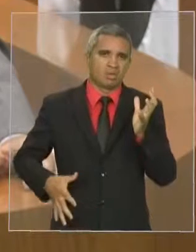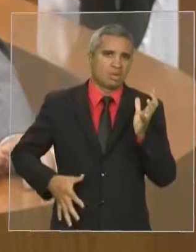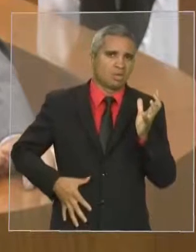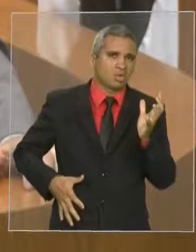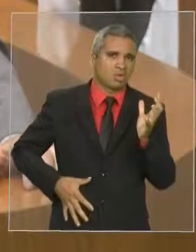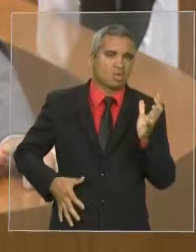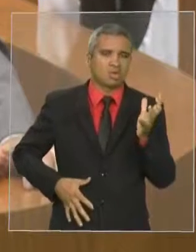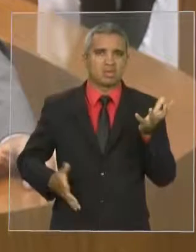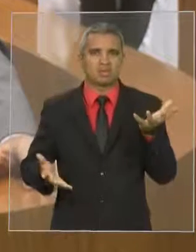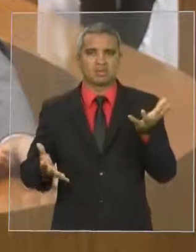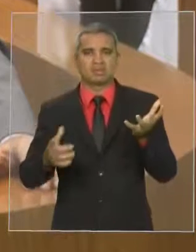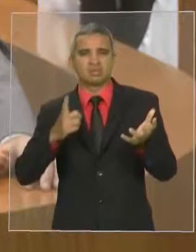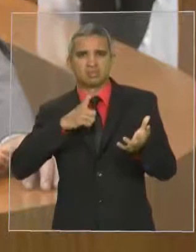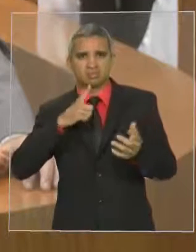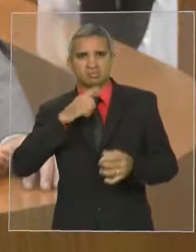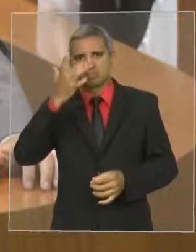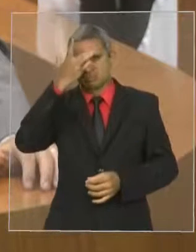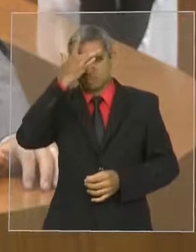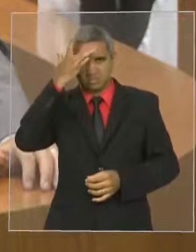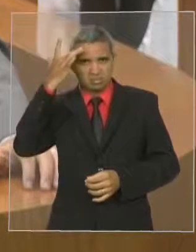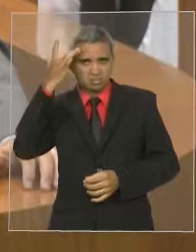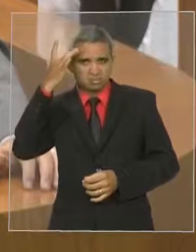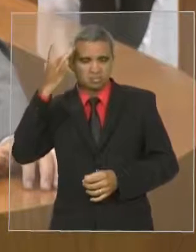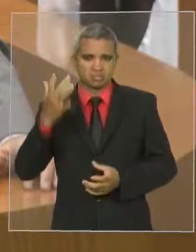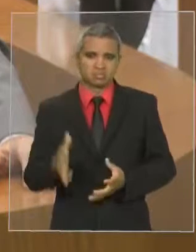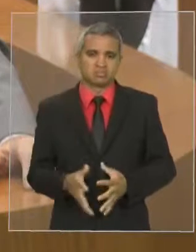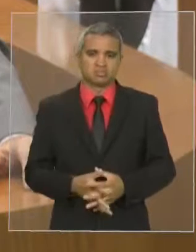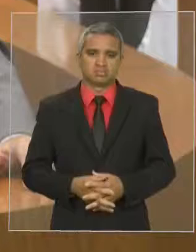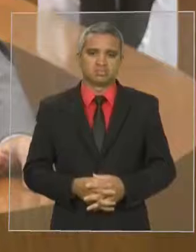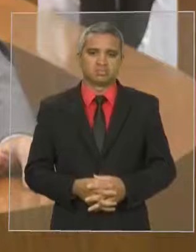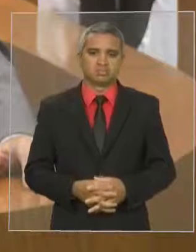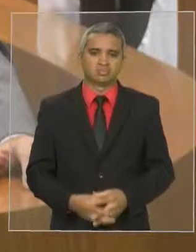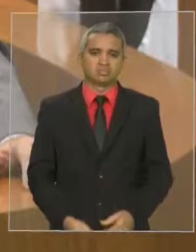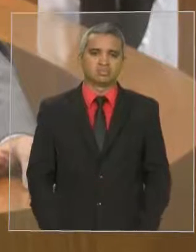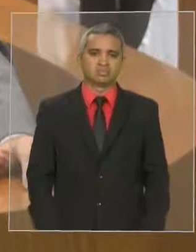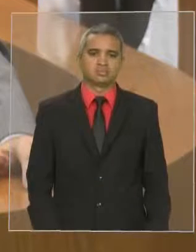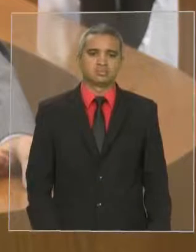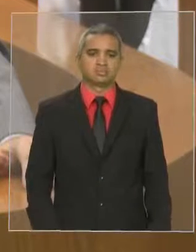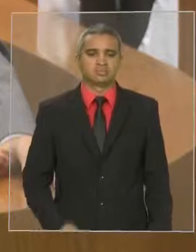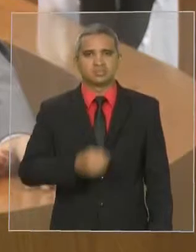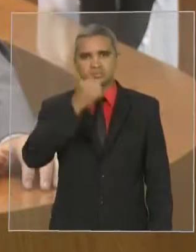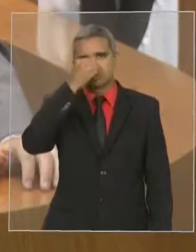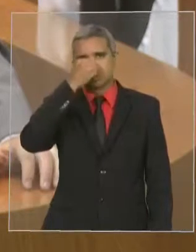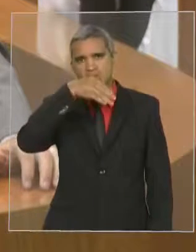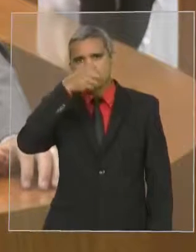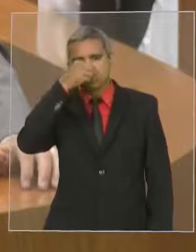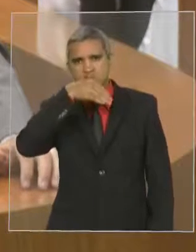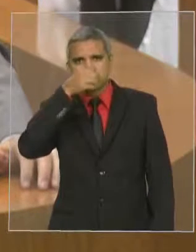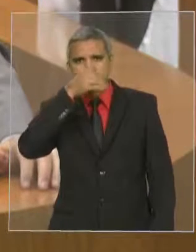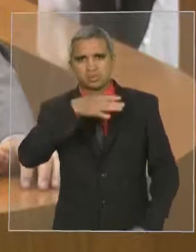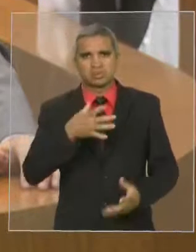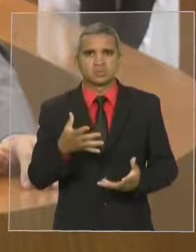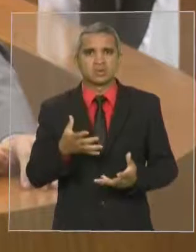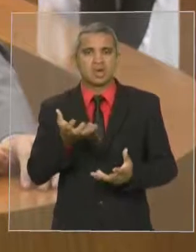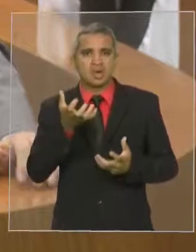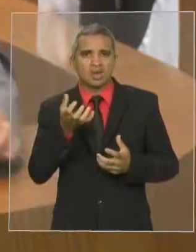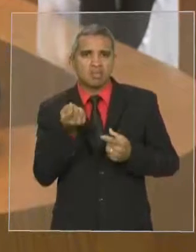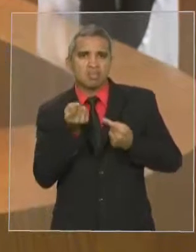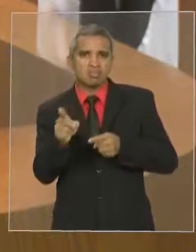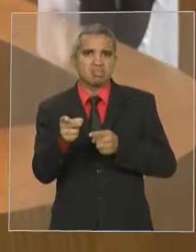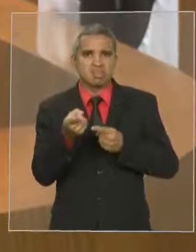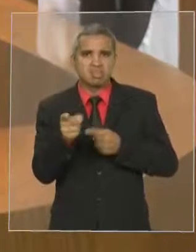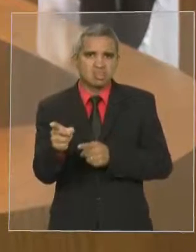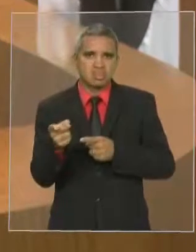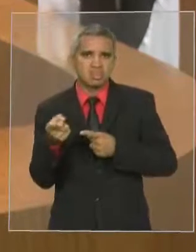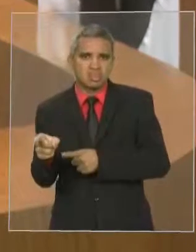há pessoas que abusam do poder para tentar calar a imprensa,